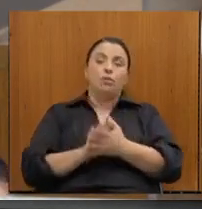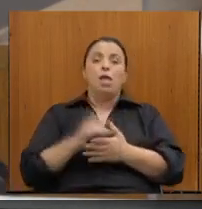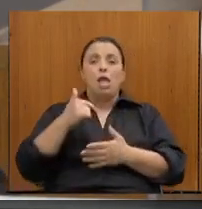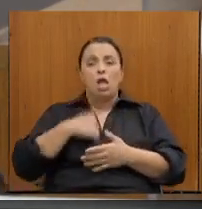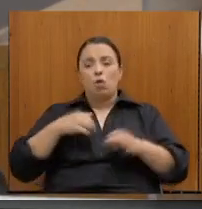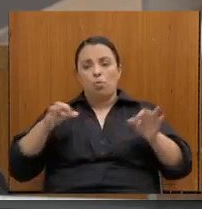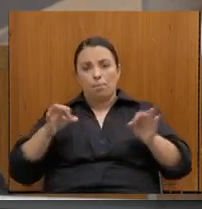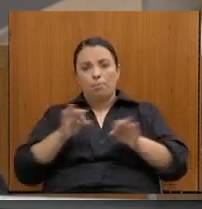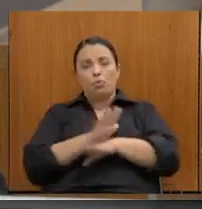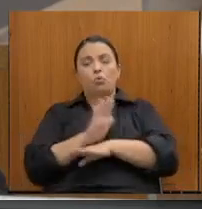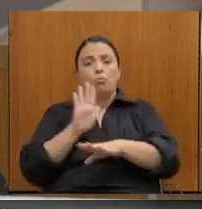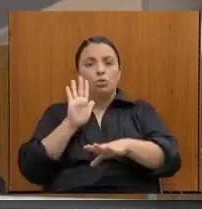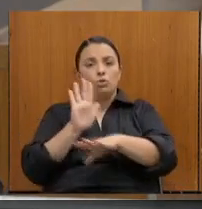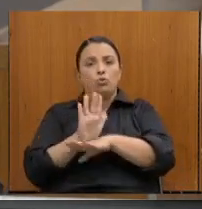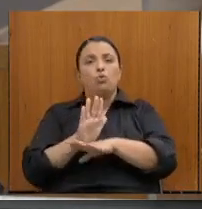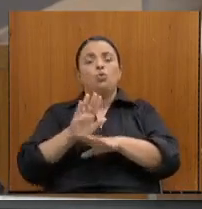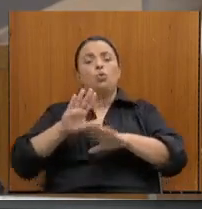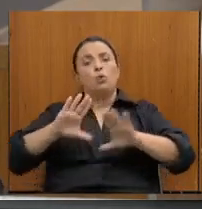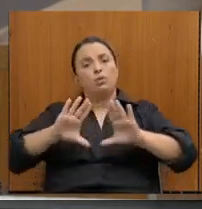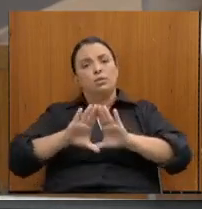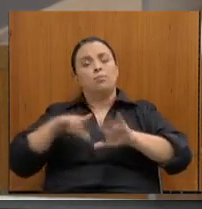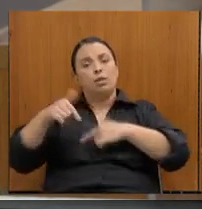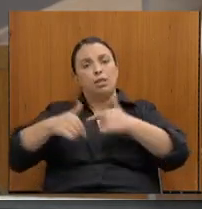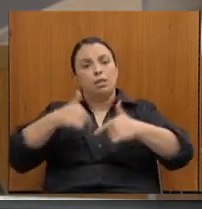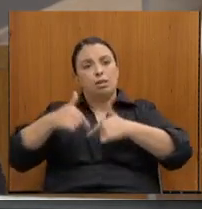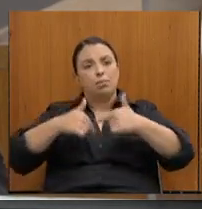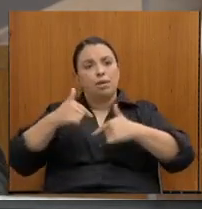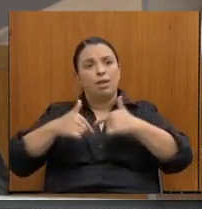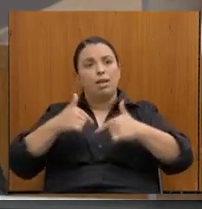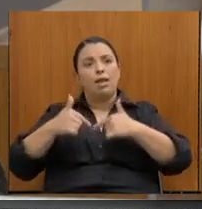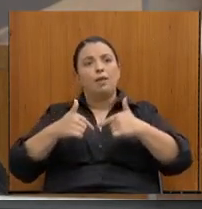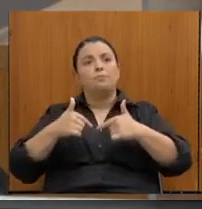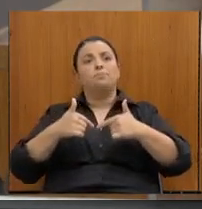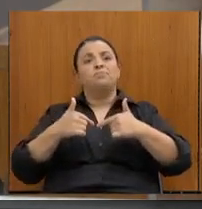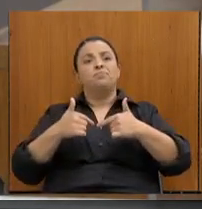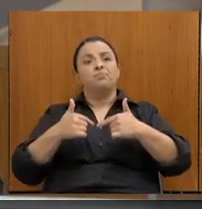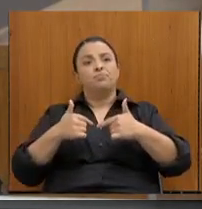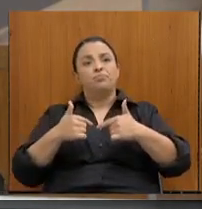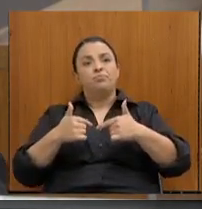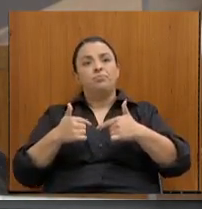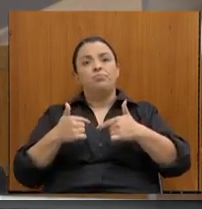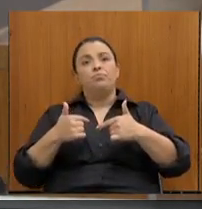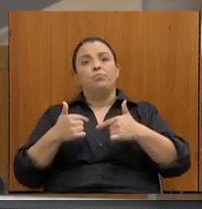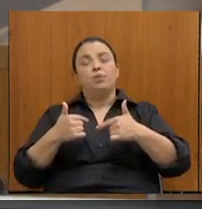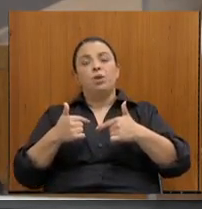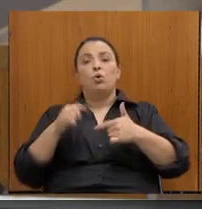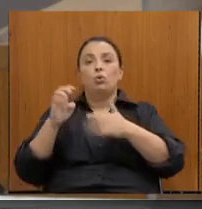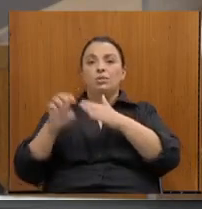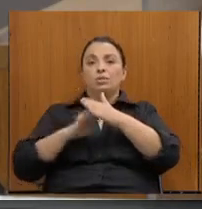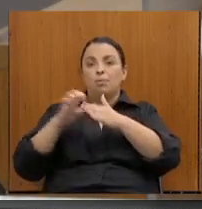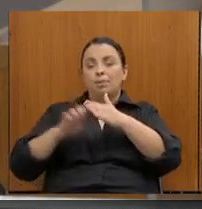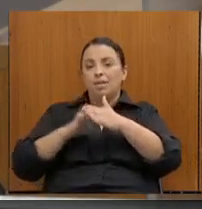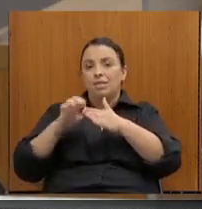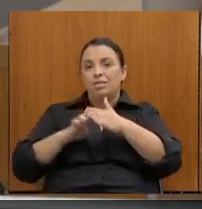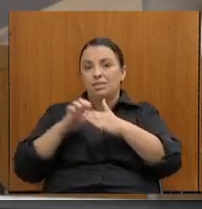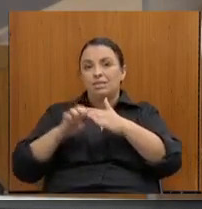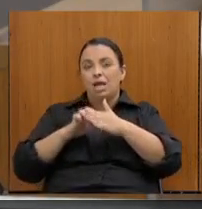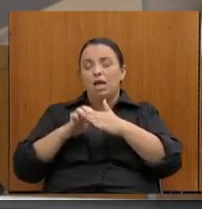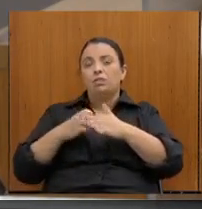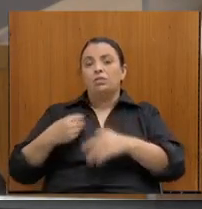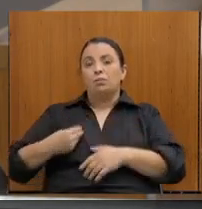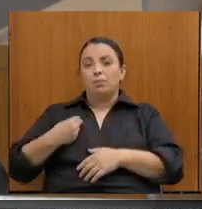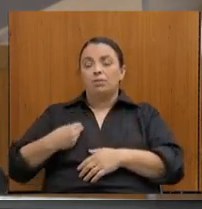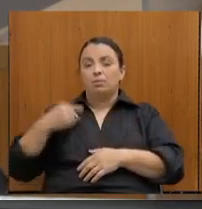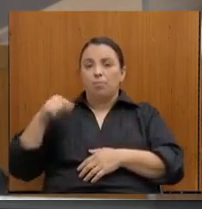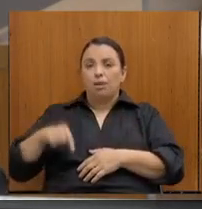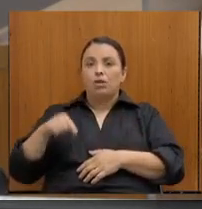gente trabalhar junto com a Assembleia esse trabalho que vem fazendo em Fantástico com os empresários aqui presente que participaram dessa dessa audiência